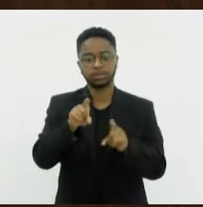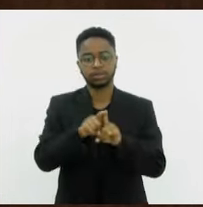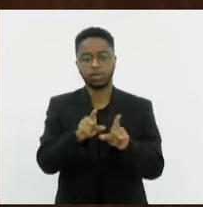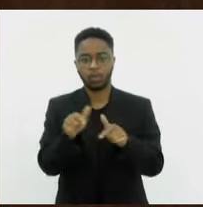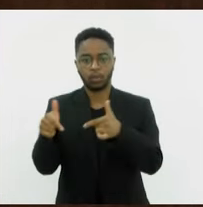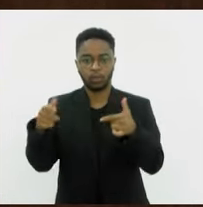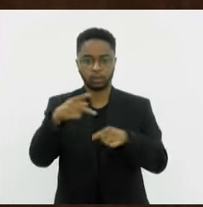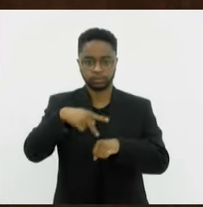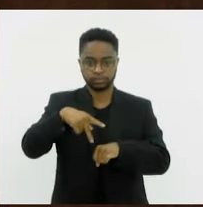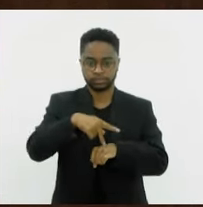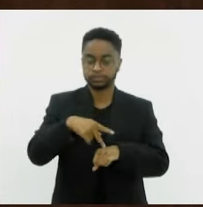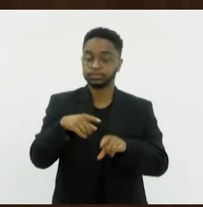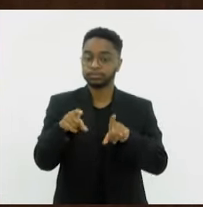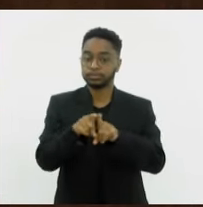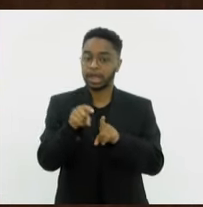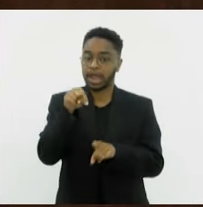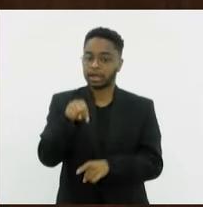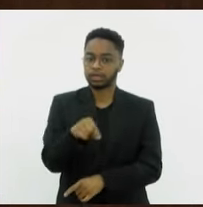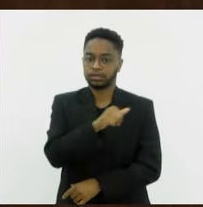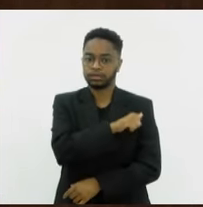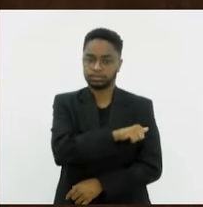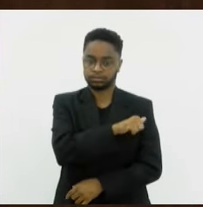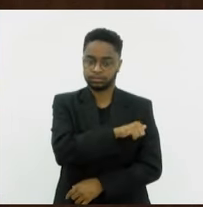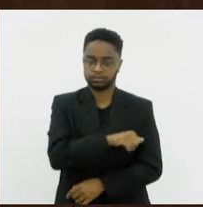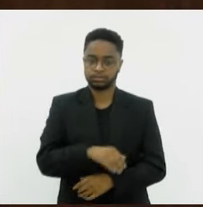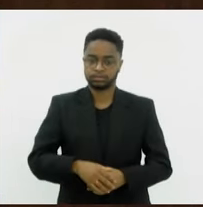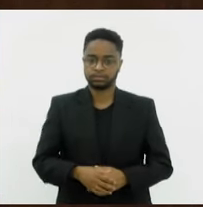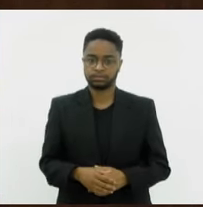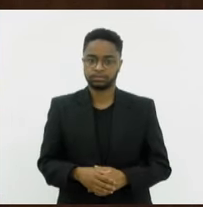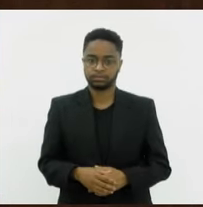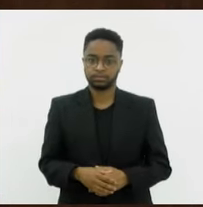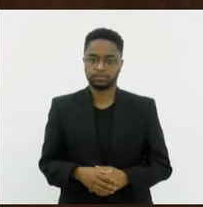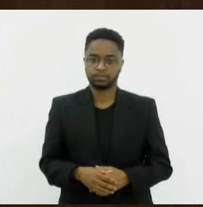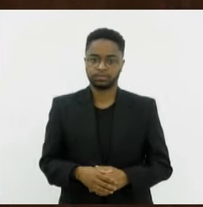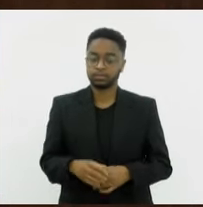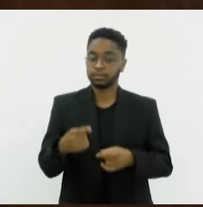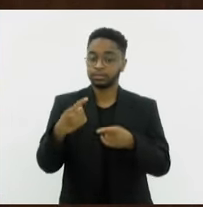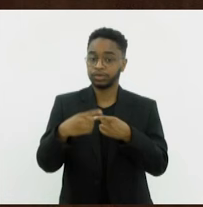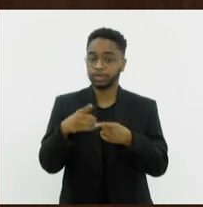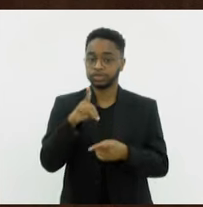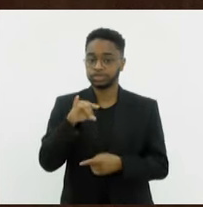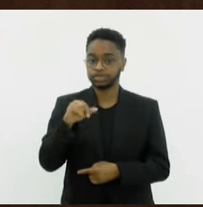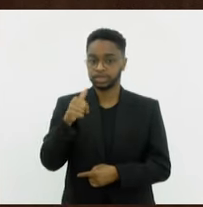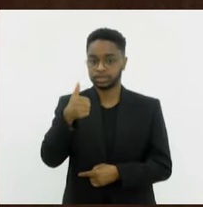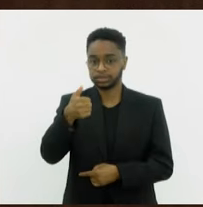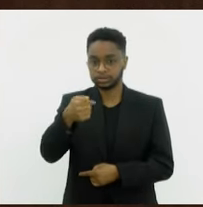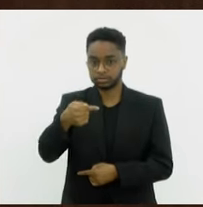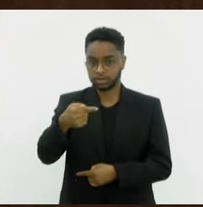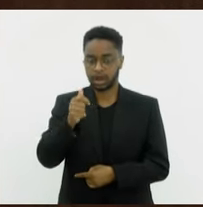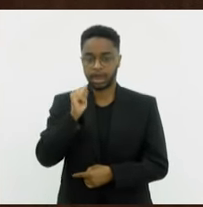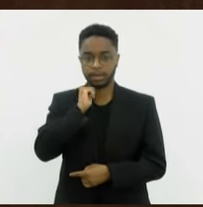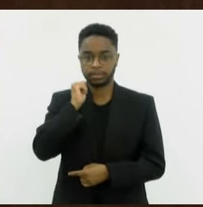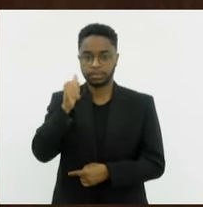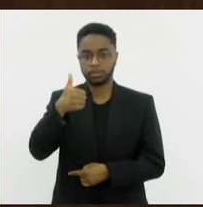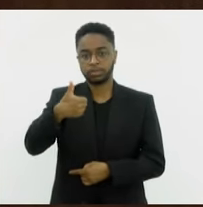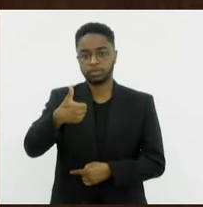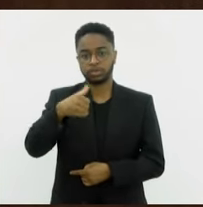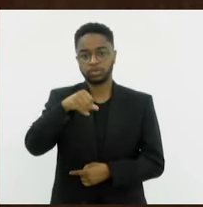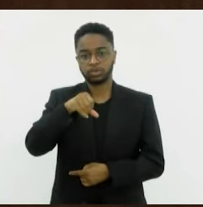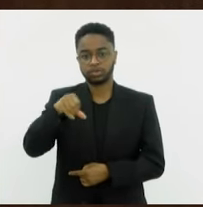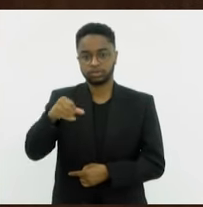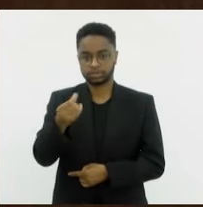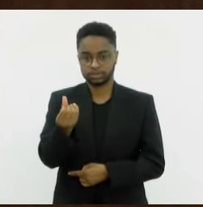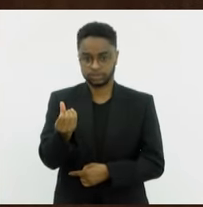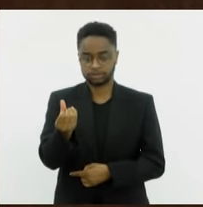internacional, mas também aqui no nosso Estado, porque no dia 17 de abril de